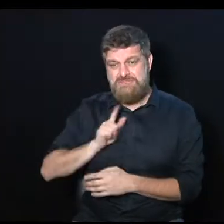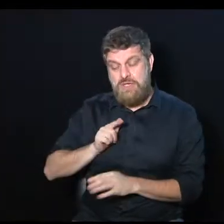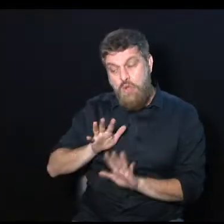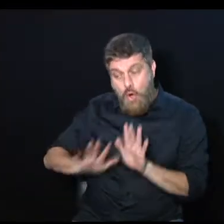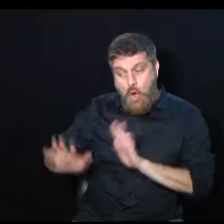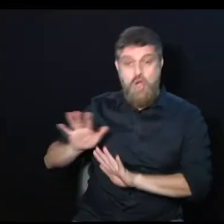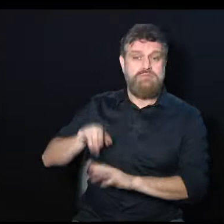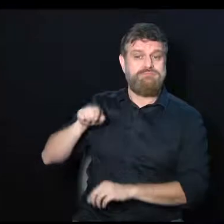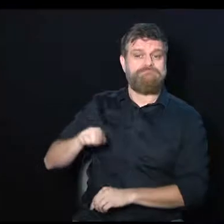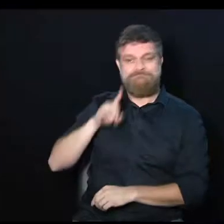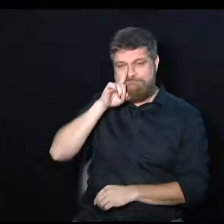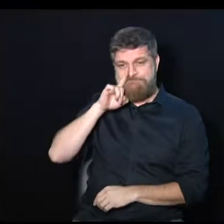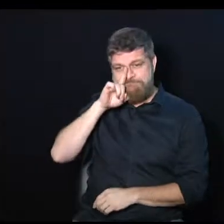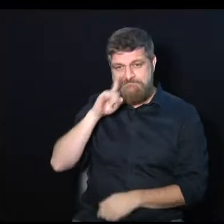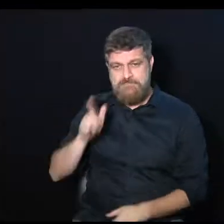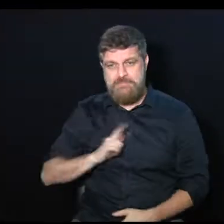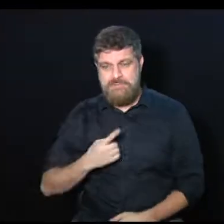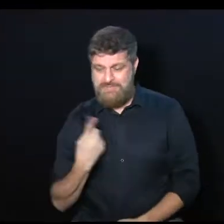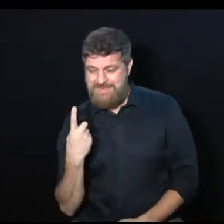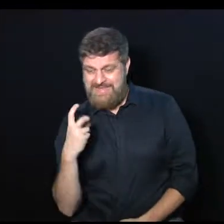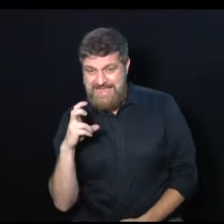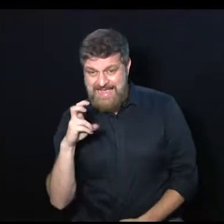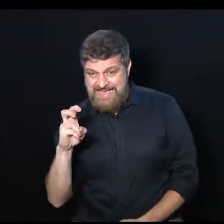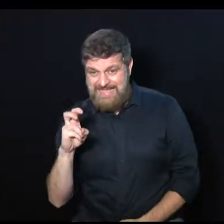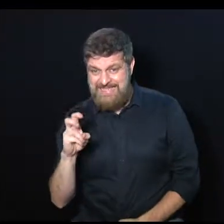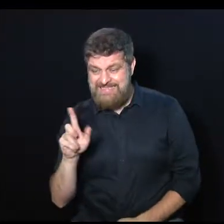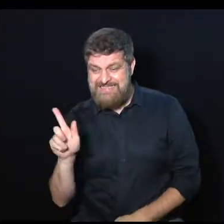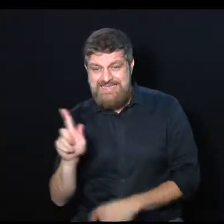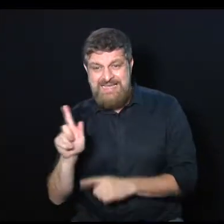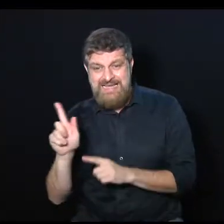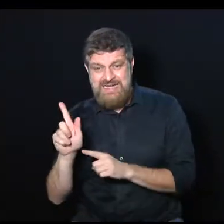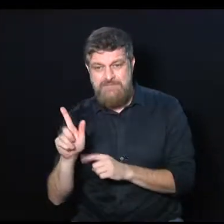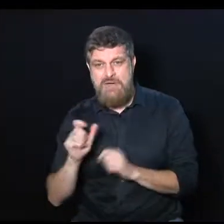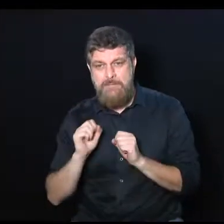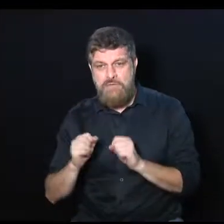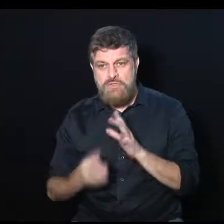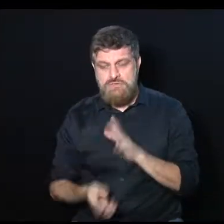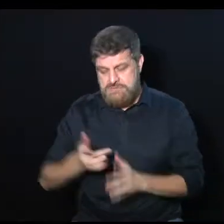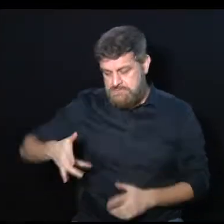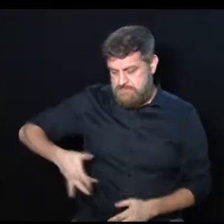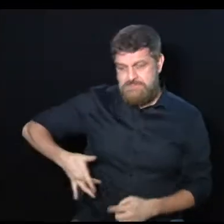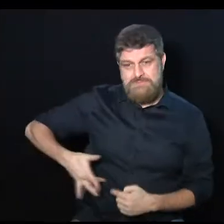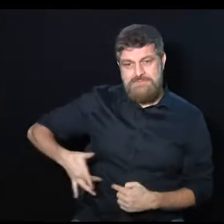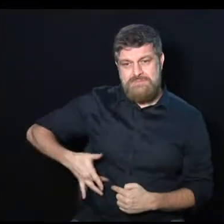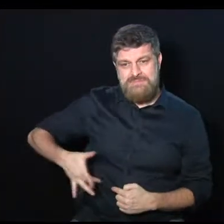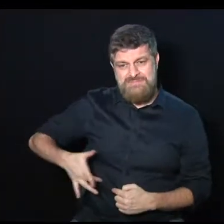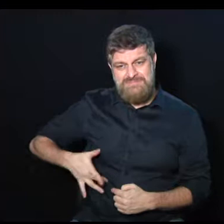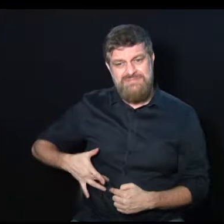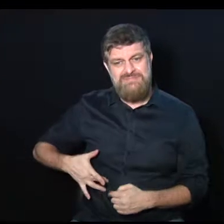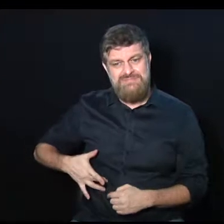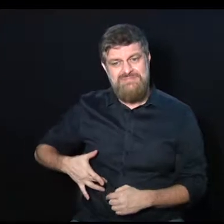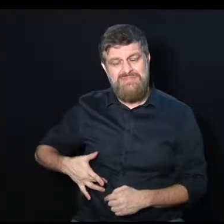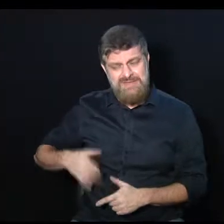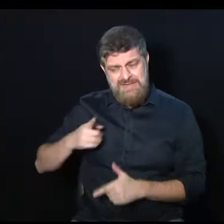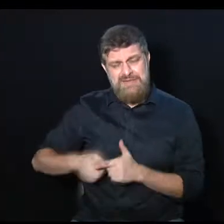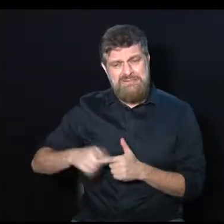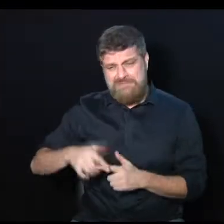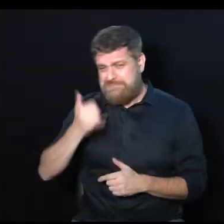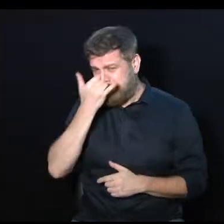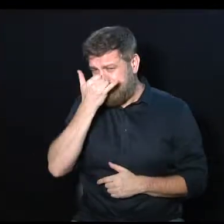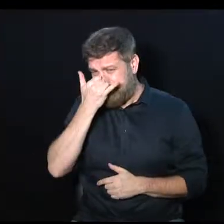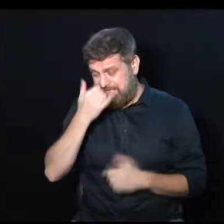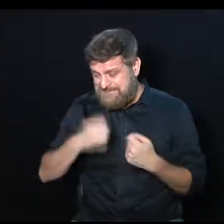diferente. Ele tomou 15 gramas de paracetamol, a chance dele ter um dano hepático agudo é muito alta, e ele tem que ser